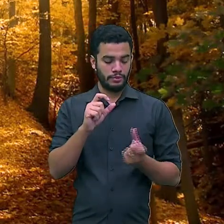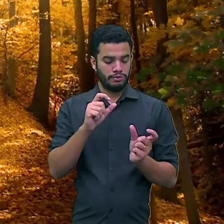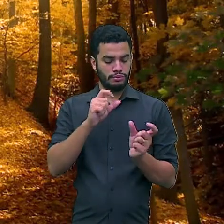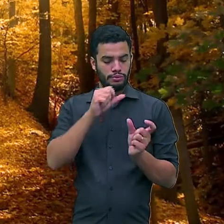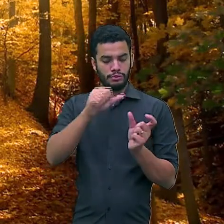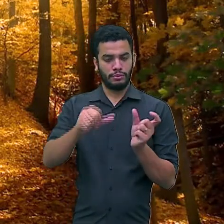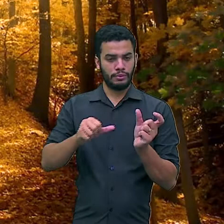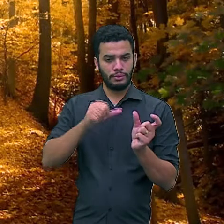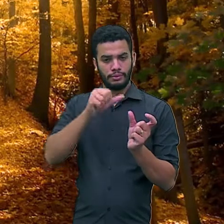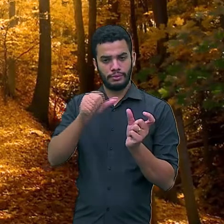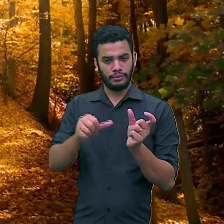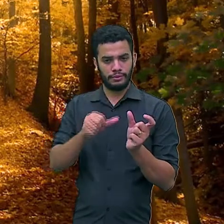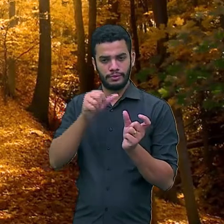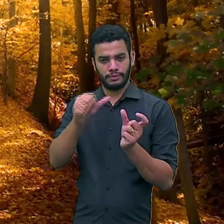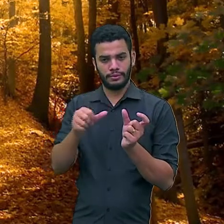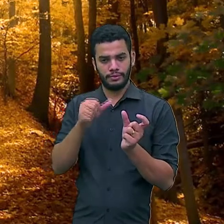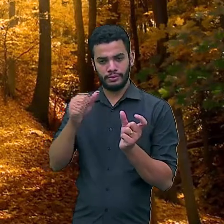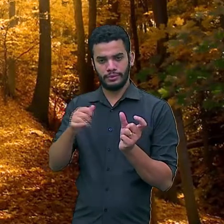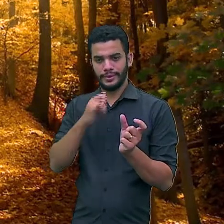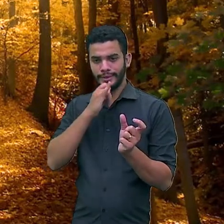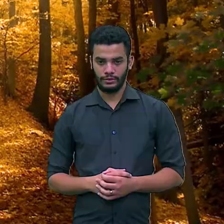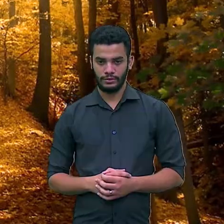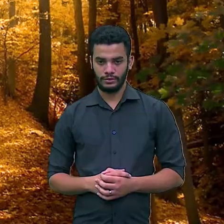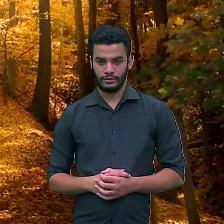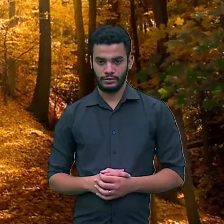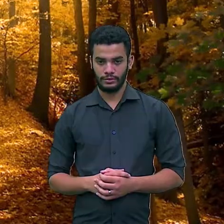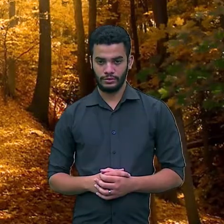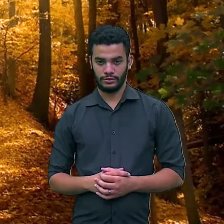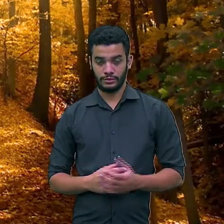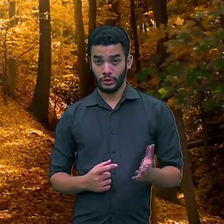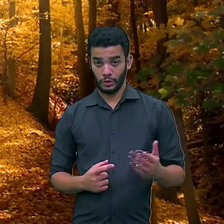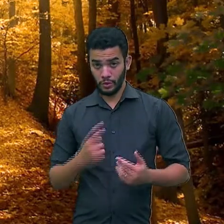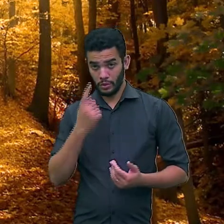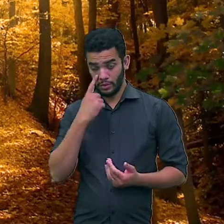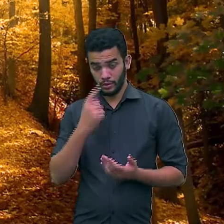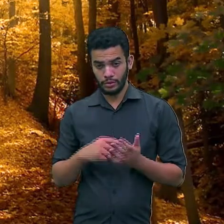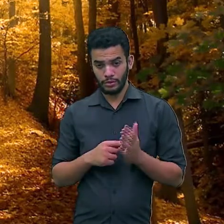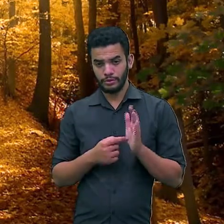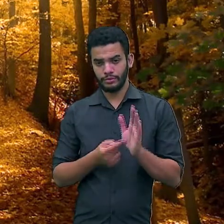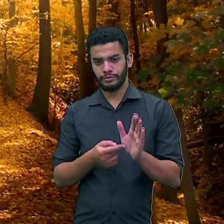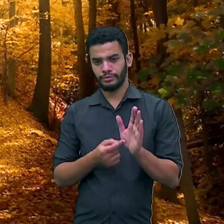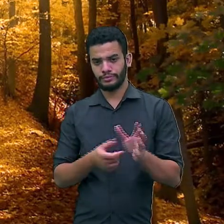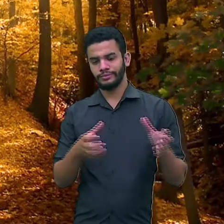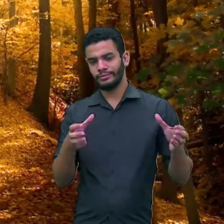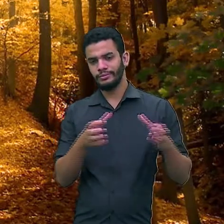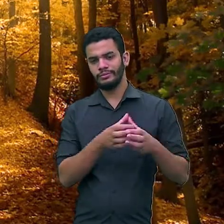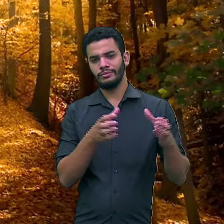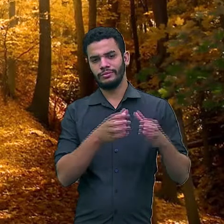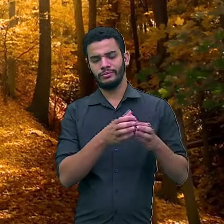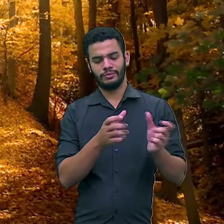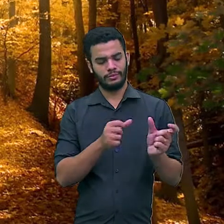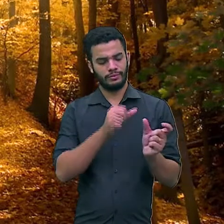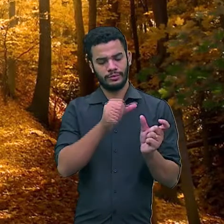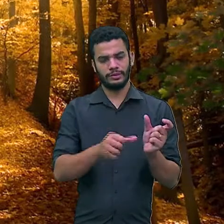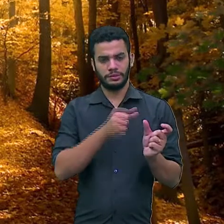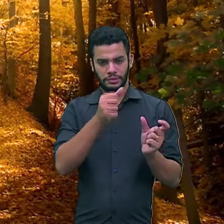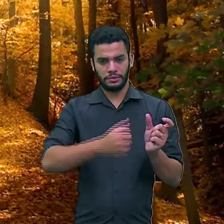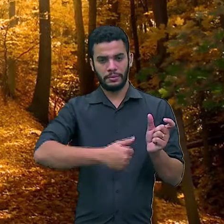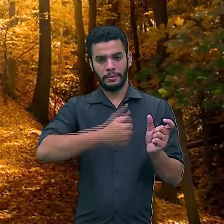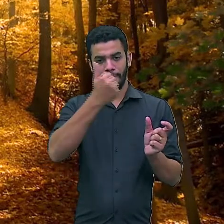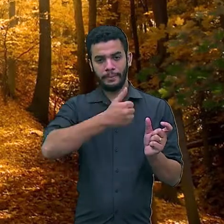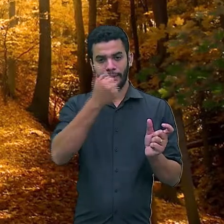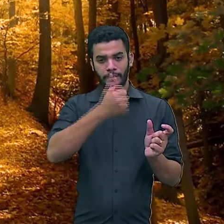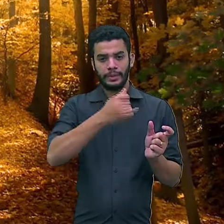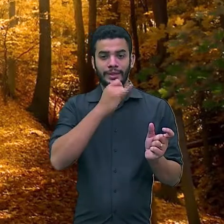grupos com os quais se referem. Vamos ao primeiro grupo ou primeira flexão, que são flexões